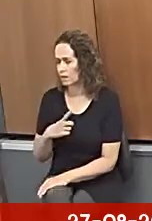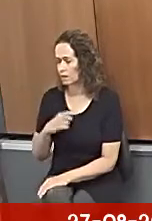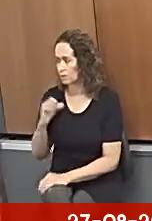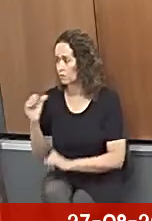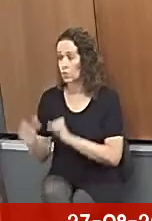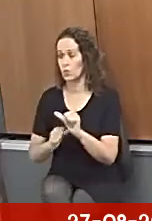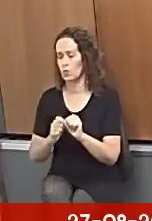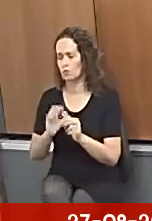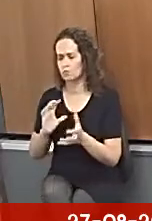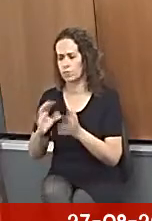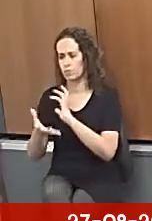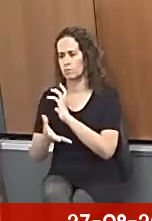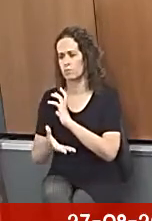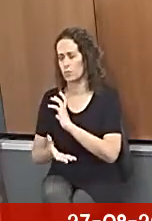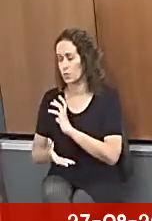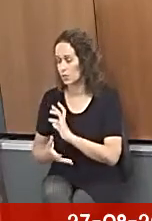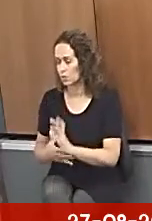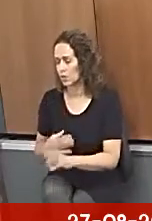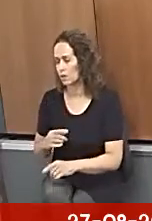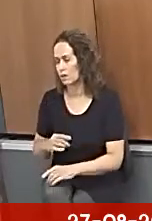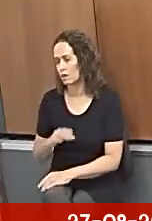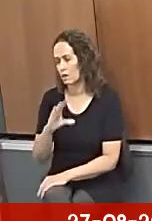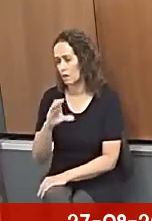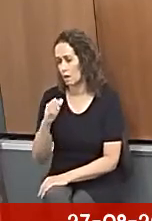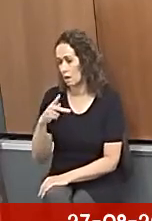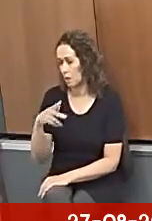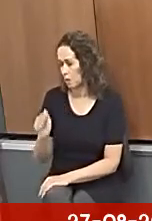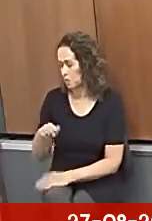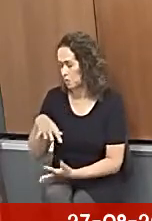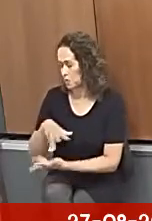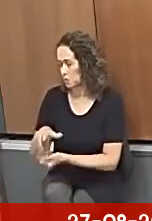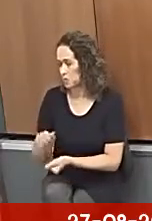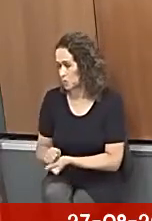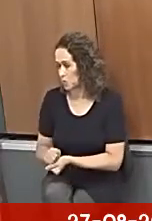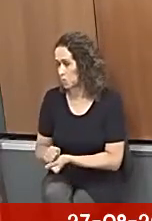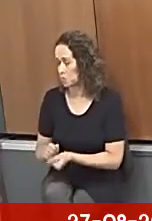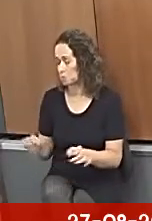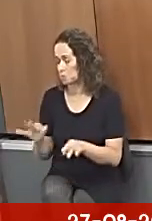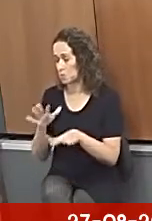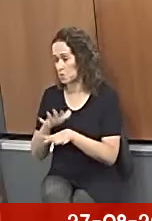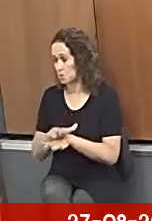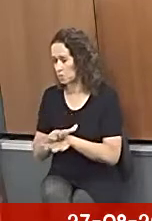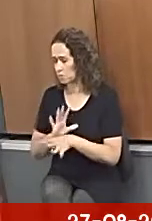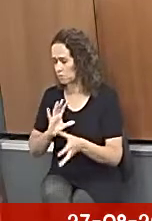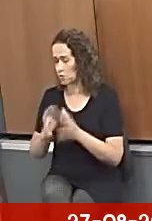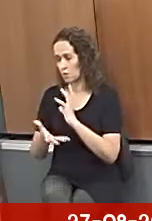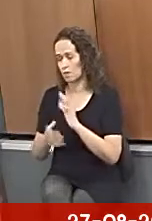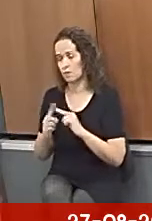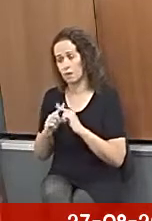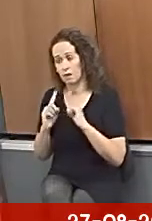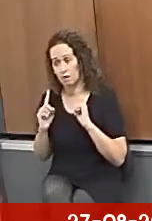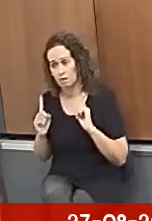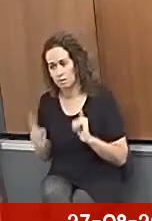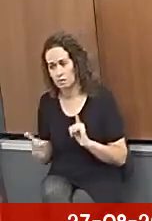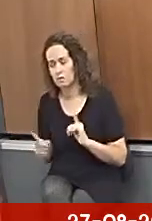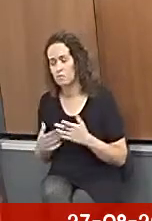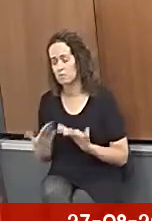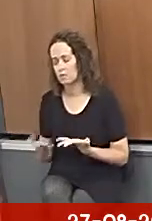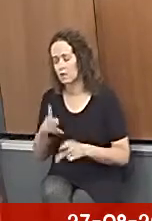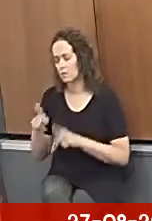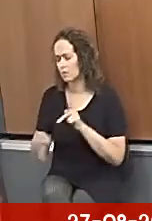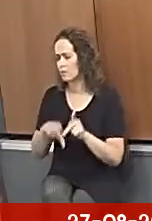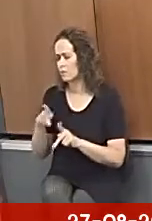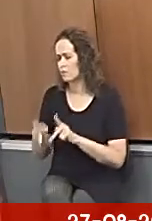muito né depois da copa do mundo né via copa do mundo mas é um estádio da casa né estádio do povo de minas